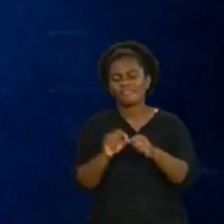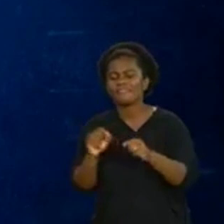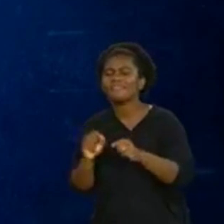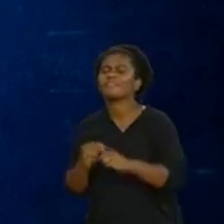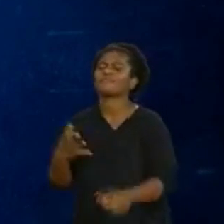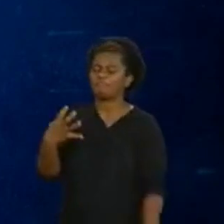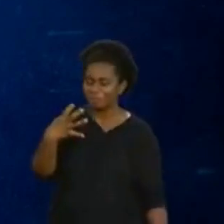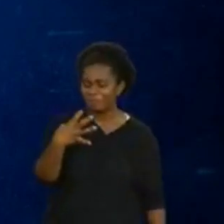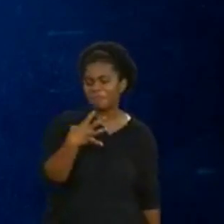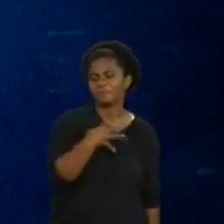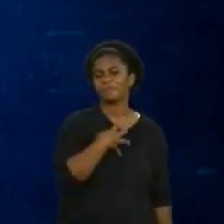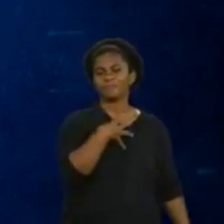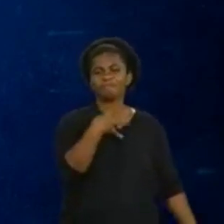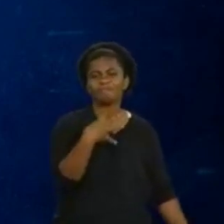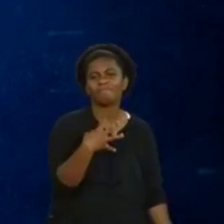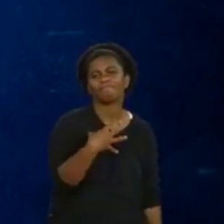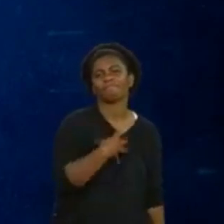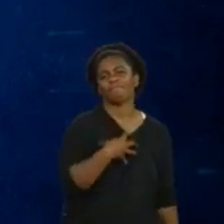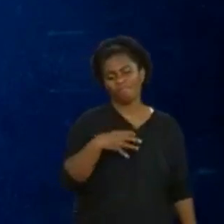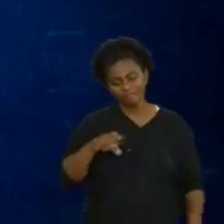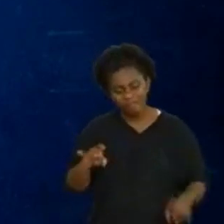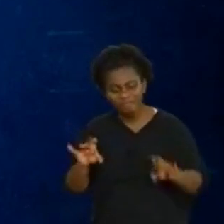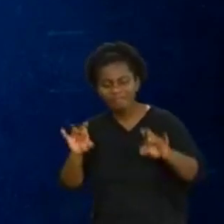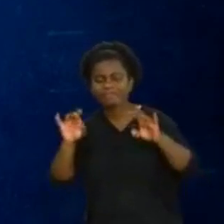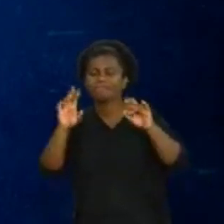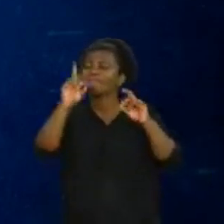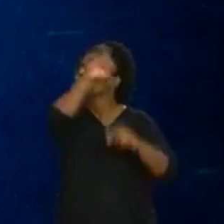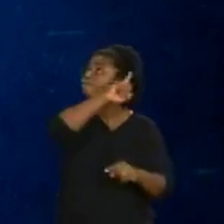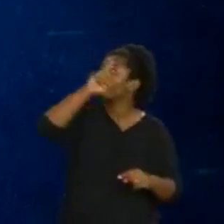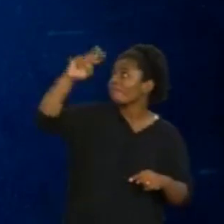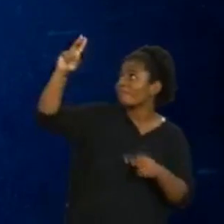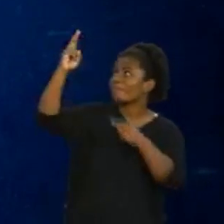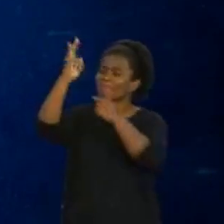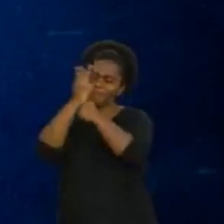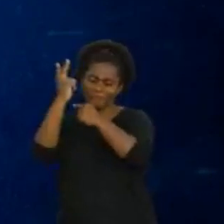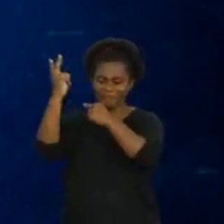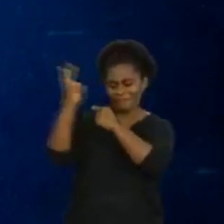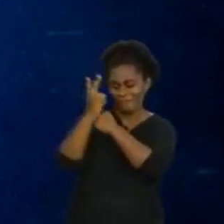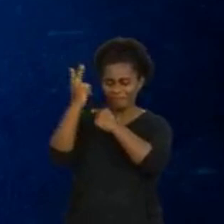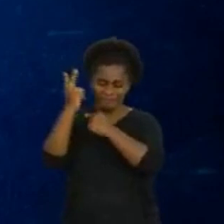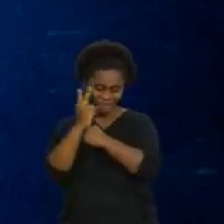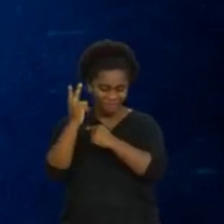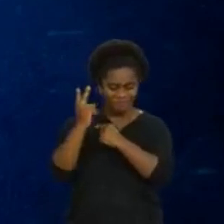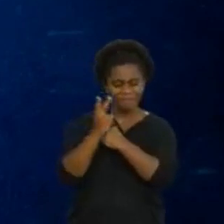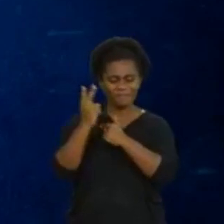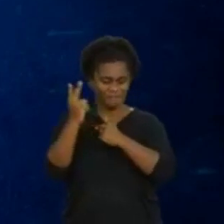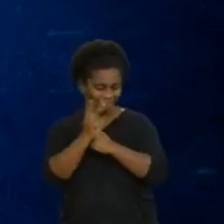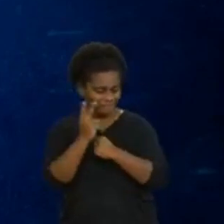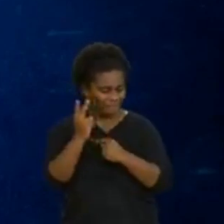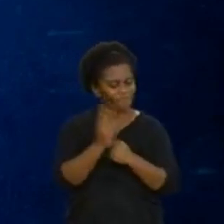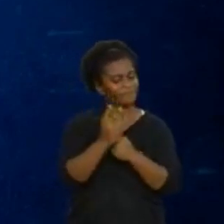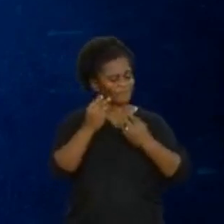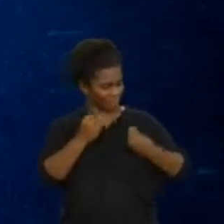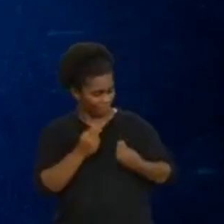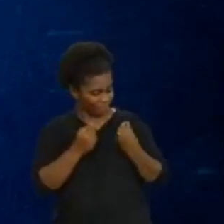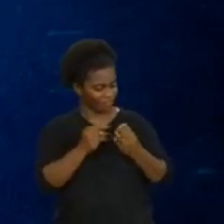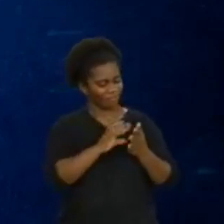sobrenatural. Pai, faz com que eu me sinta especial. Deus está cuidando de